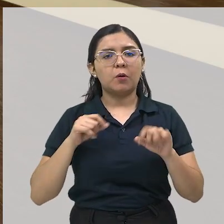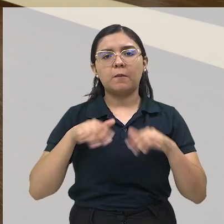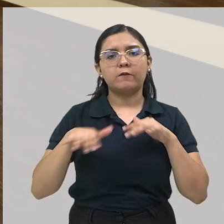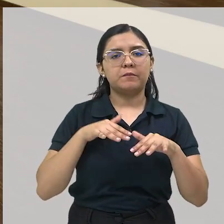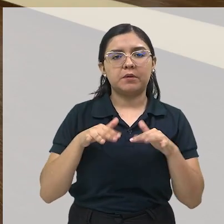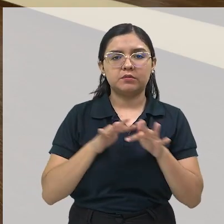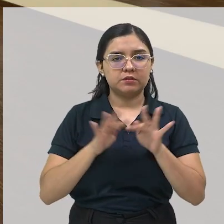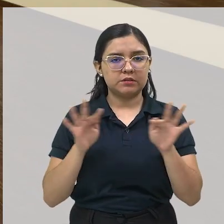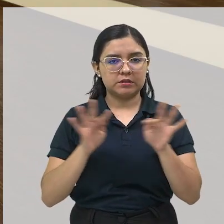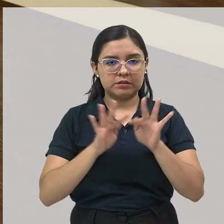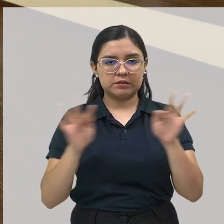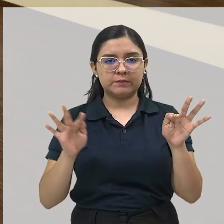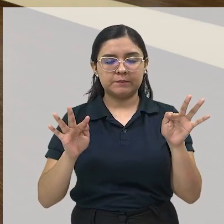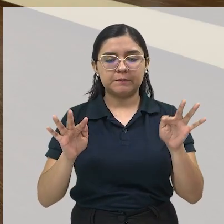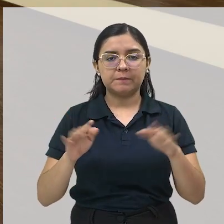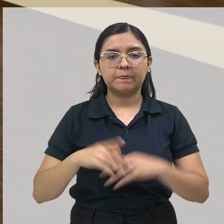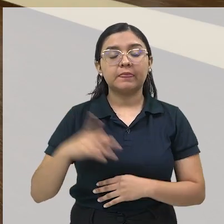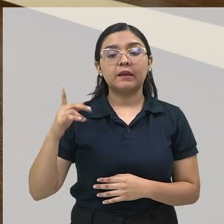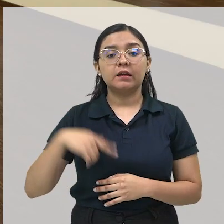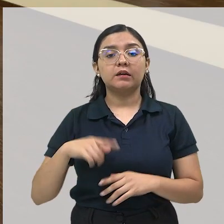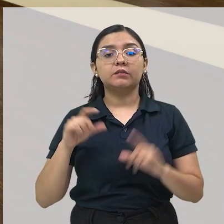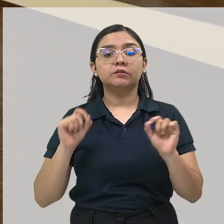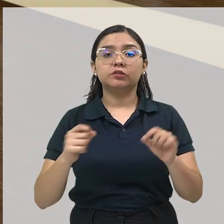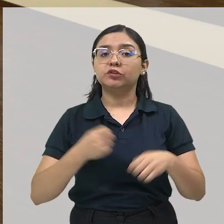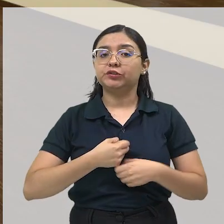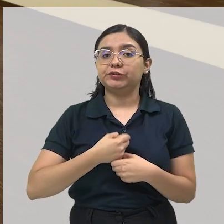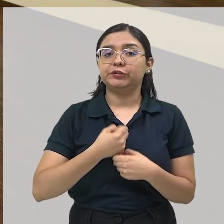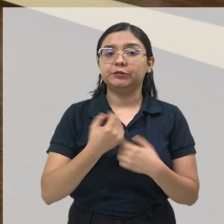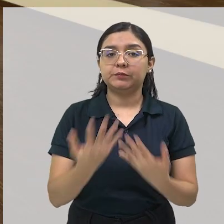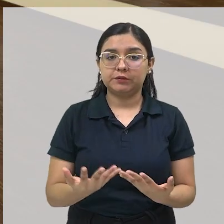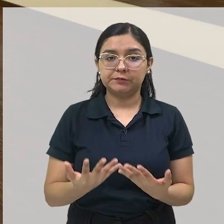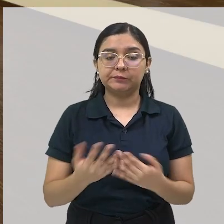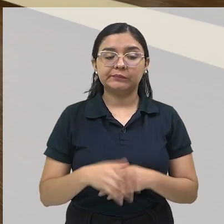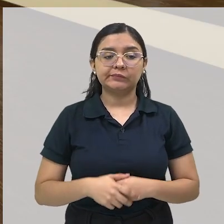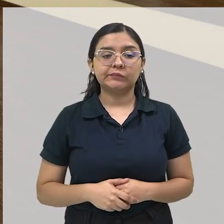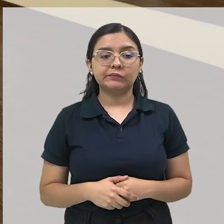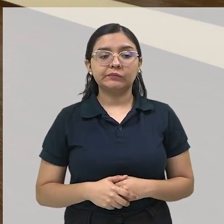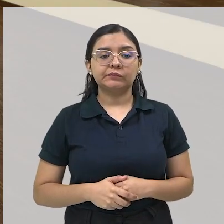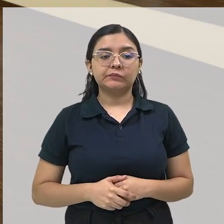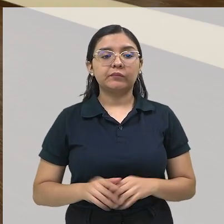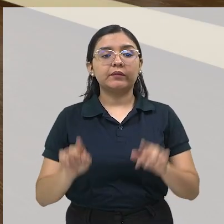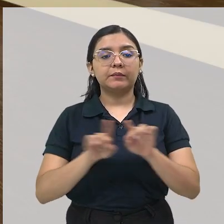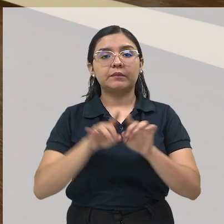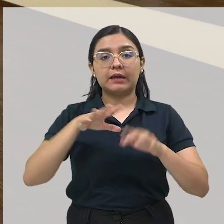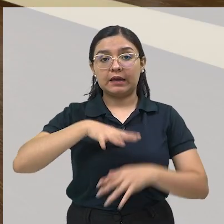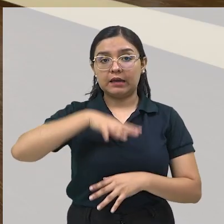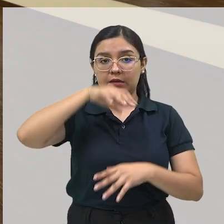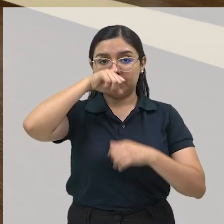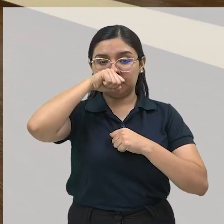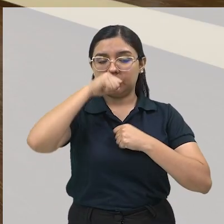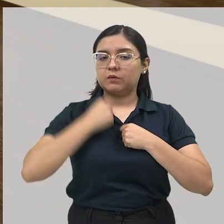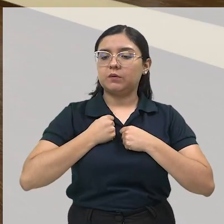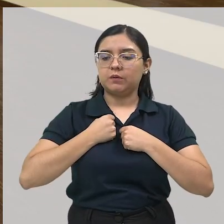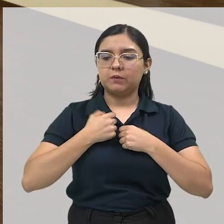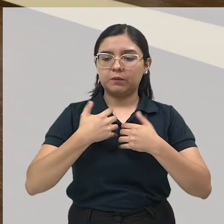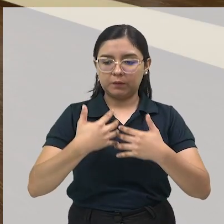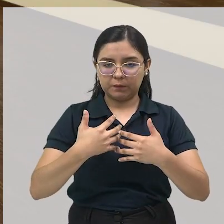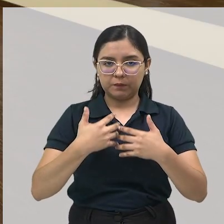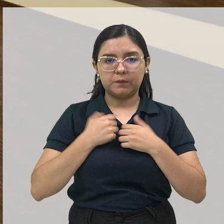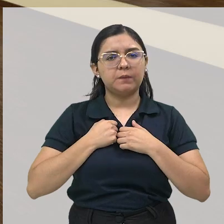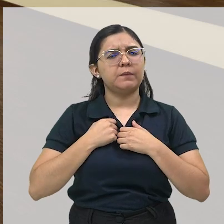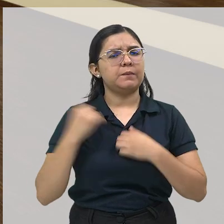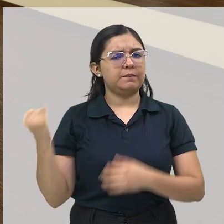movimentação. A gente já começa a pensar aqui numa movimentação como forma expressiva. A respiração como